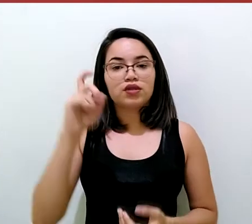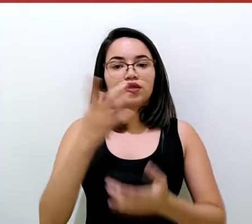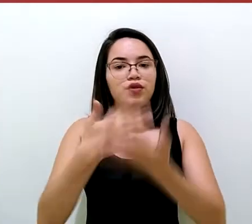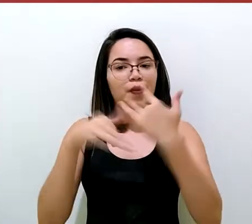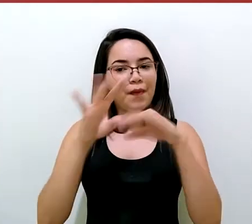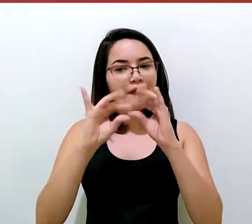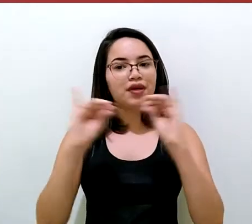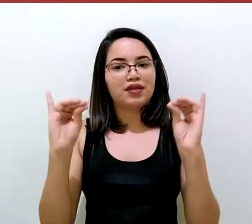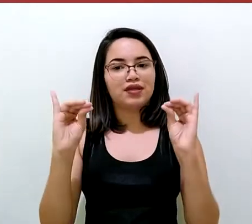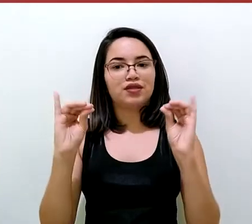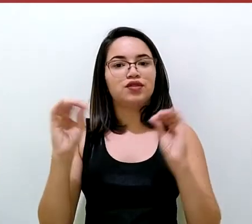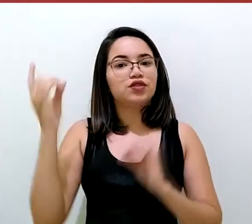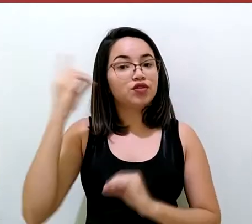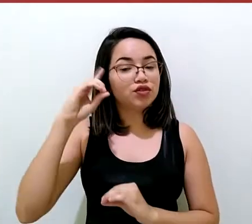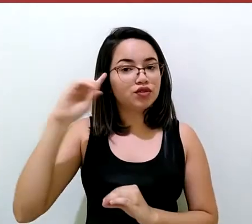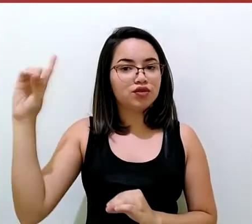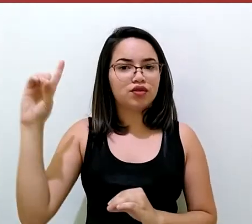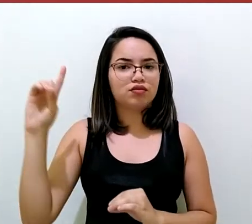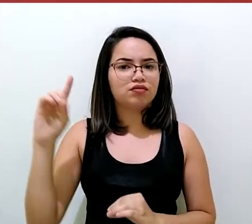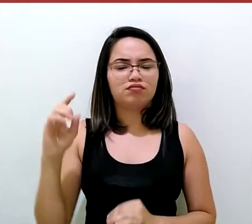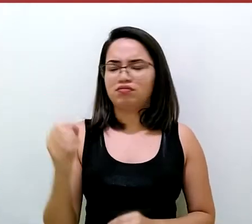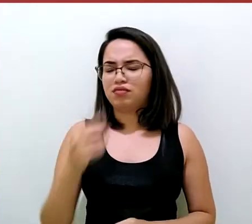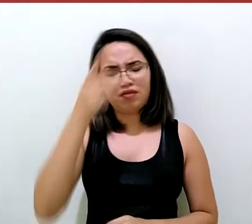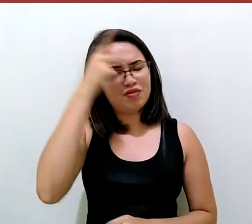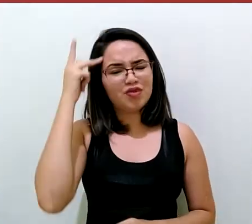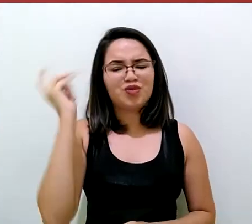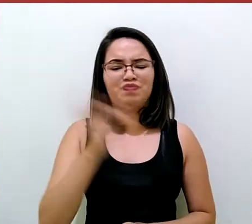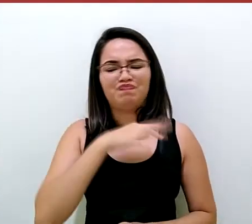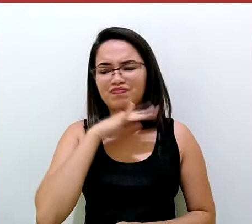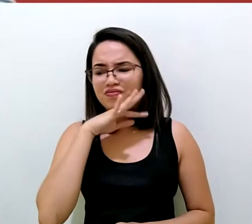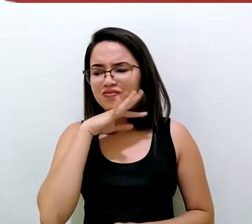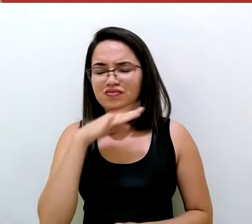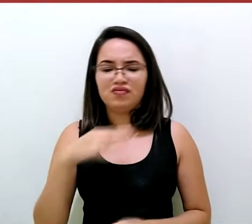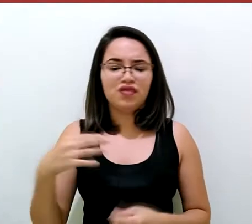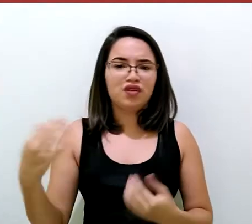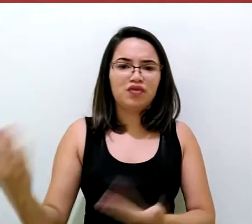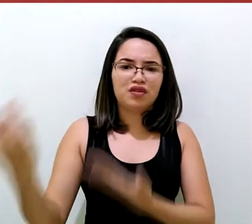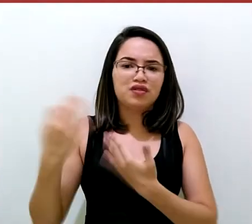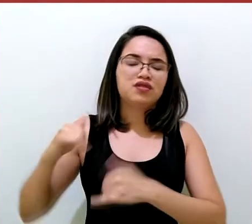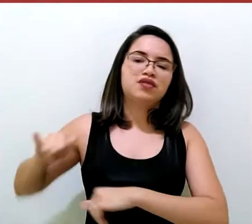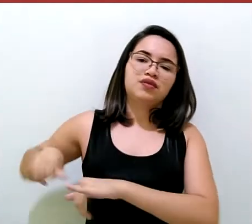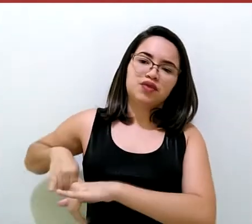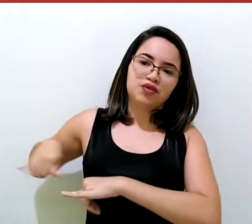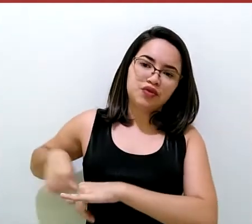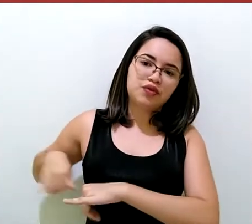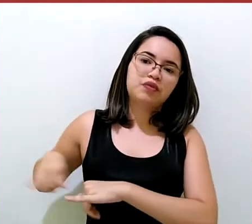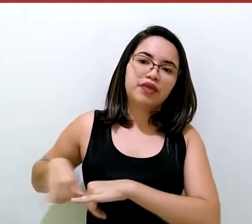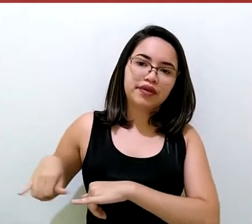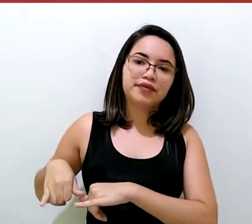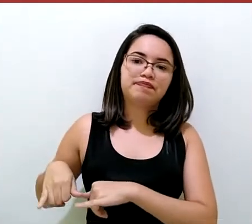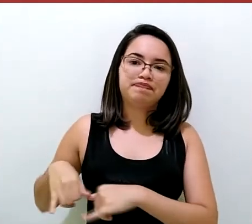seja um presente de Deus, e não uma pessoa ruim que vai trazer sofrimento